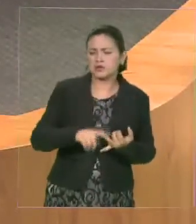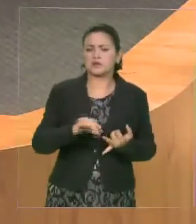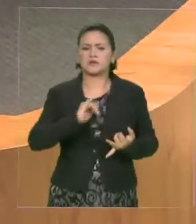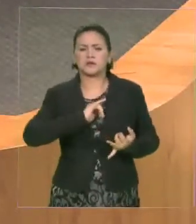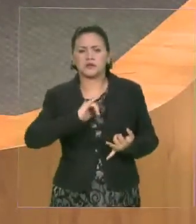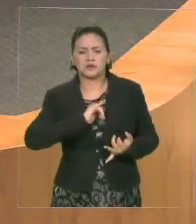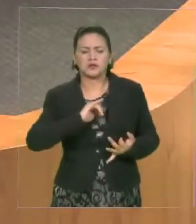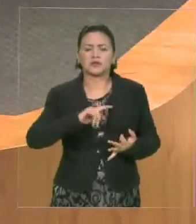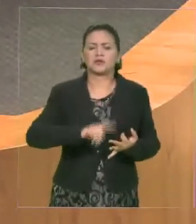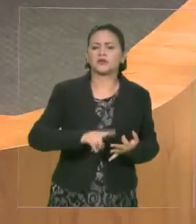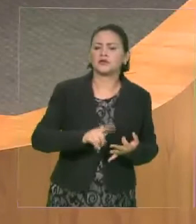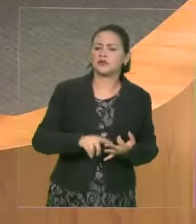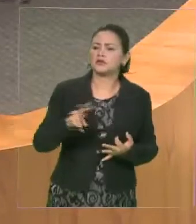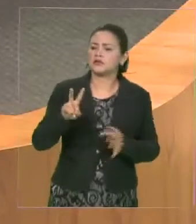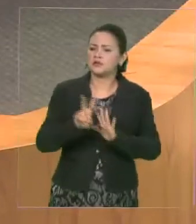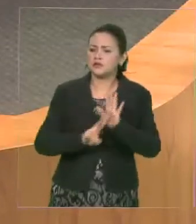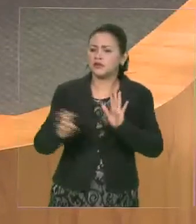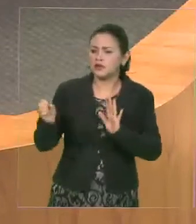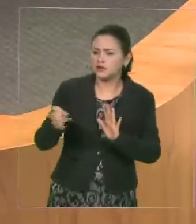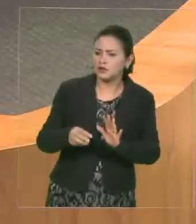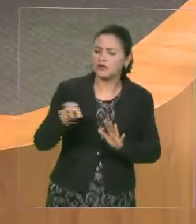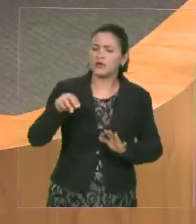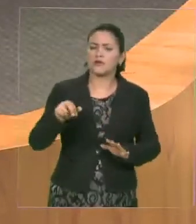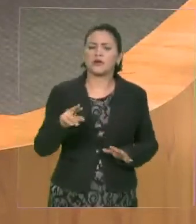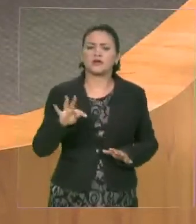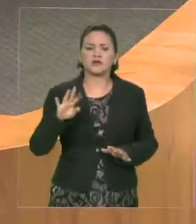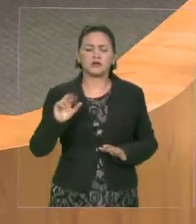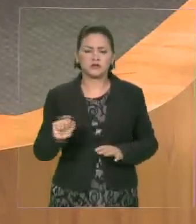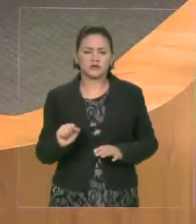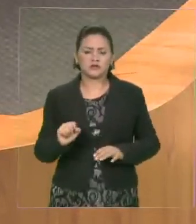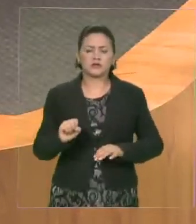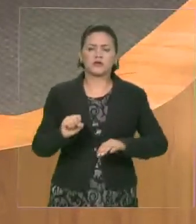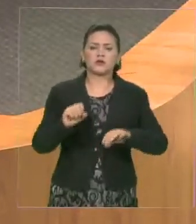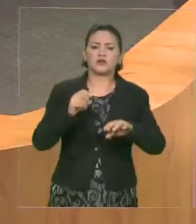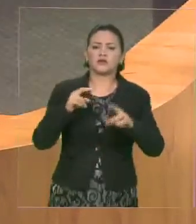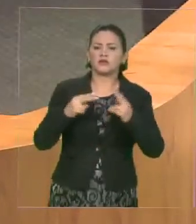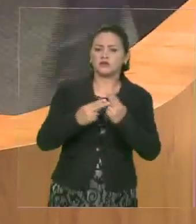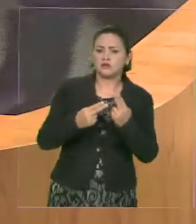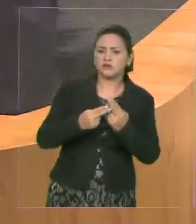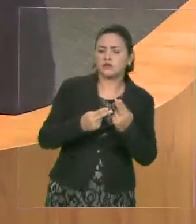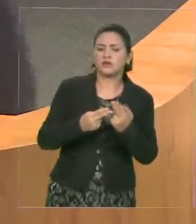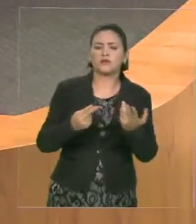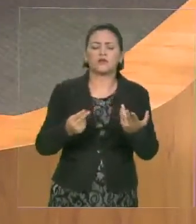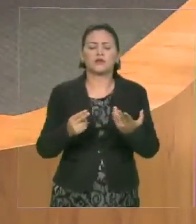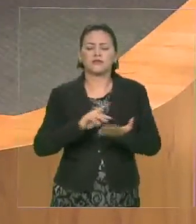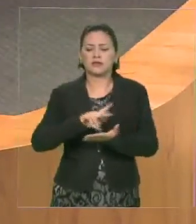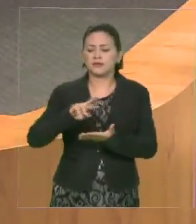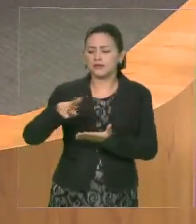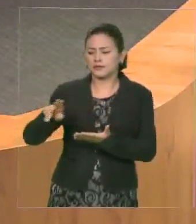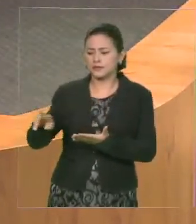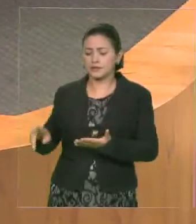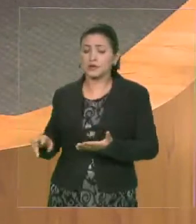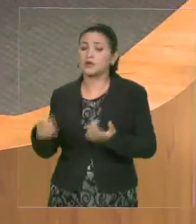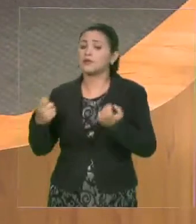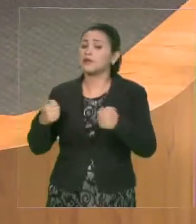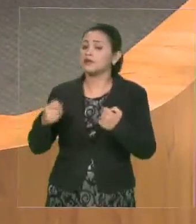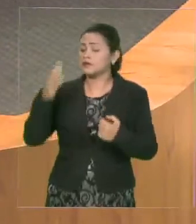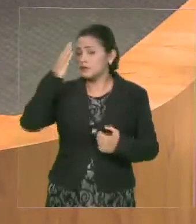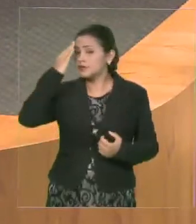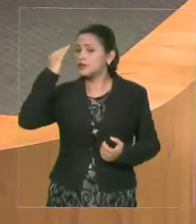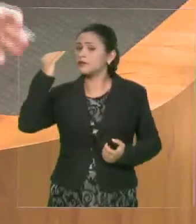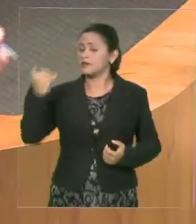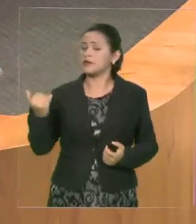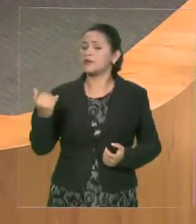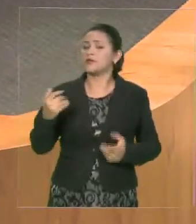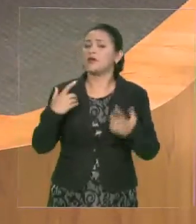para Vila Nova dos Martírios, para Timon, para Pedreiras? Então, nós precisamos ter essas informações de forma bem clara. Eu vou